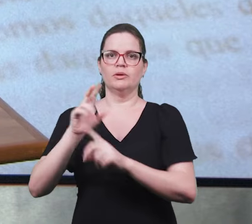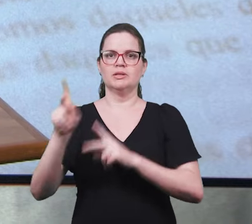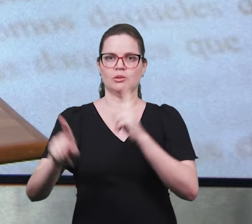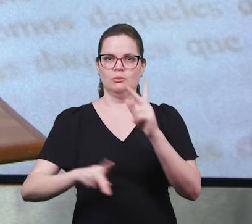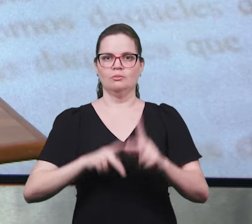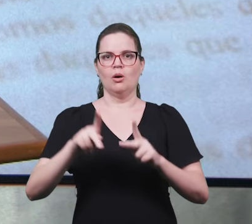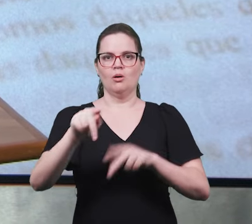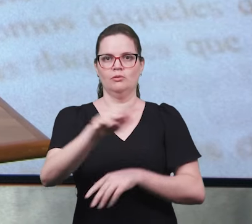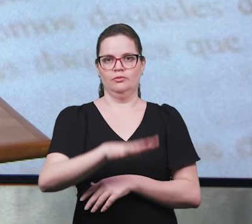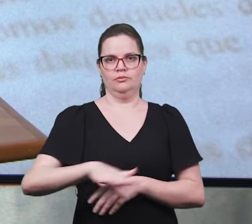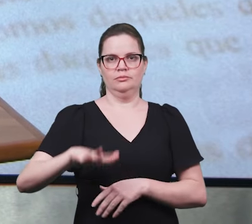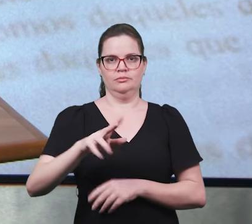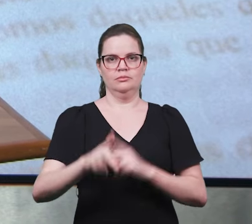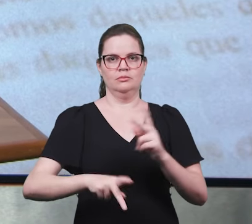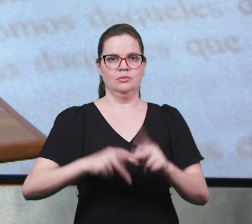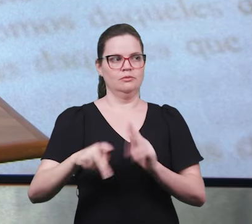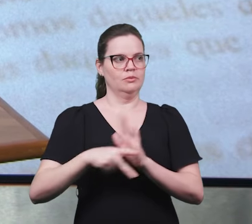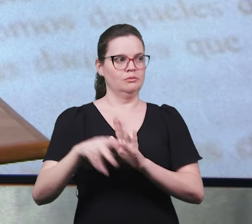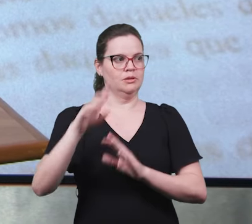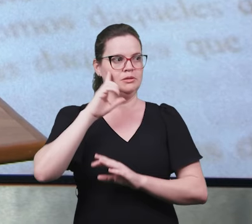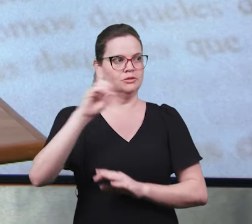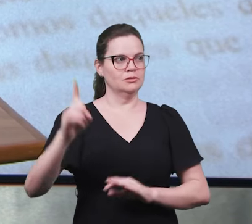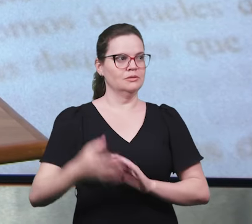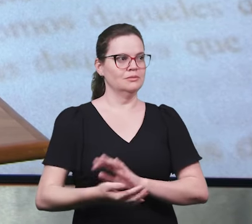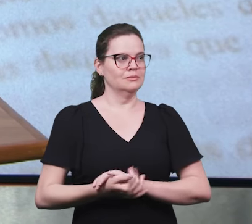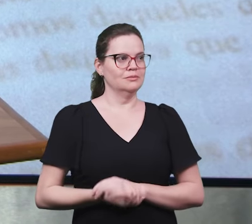povo de Deus.